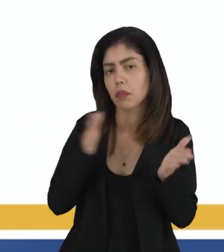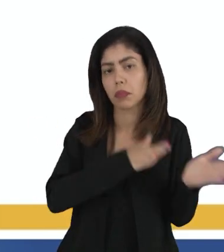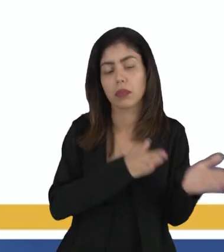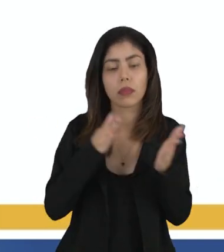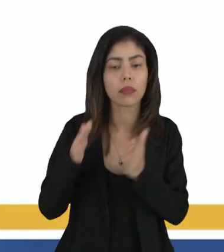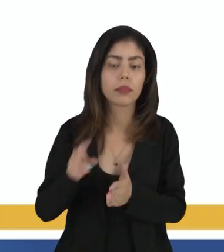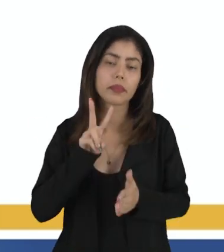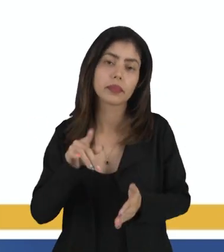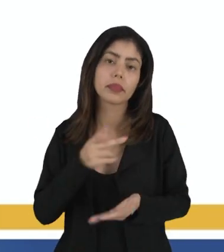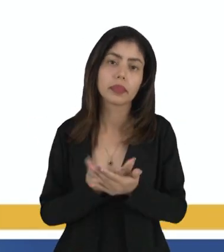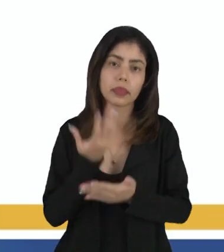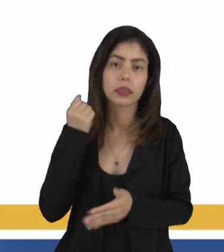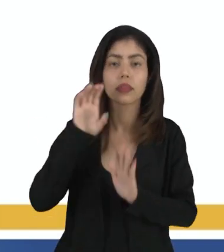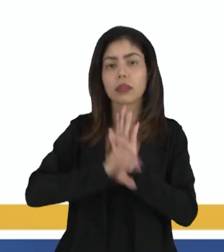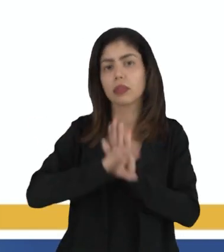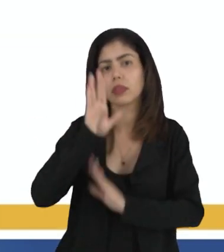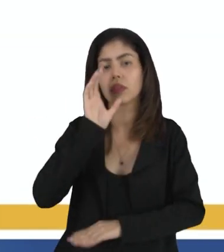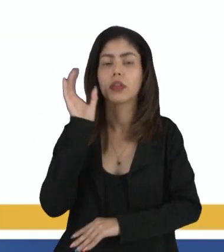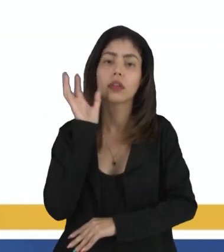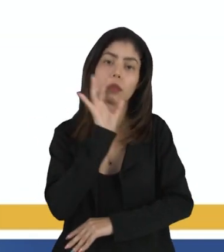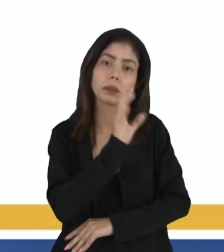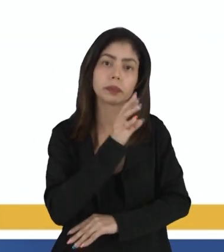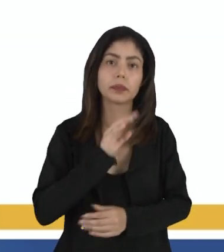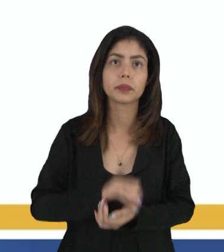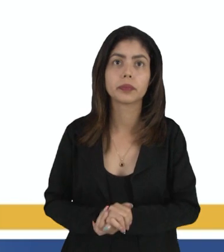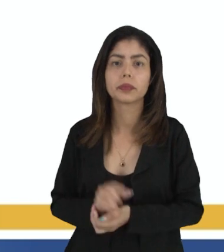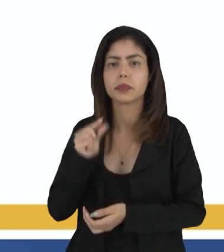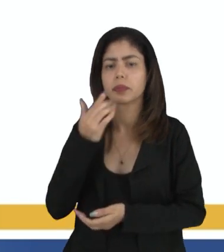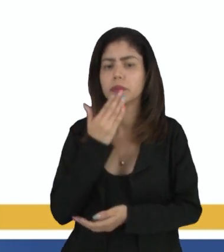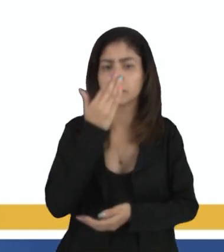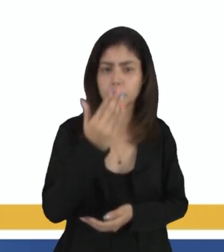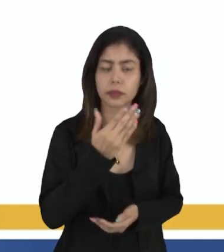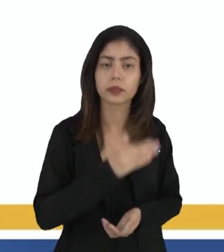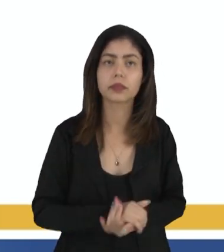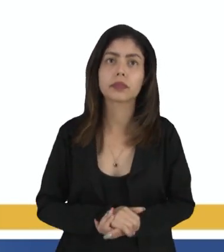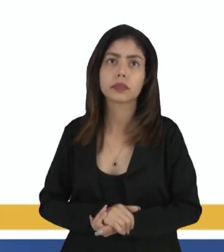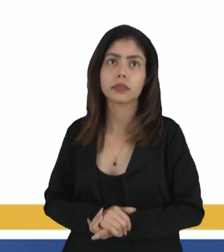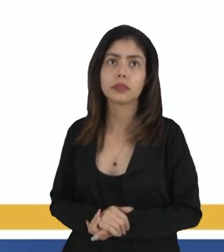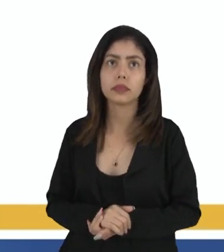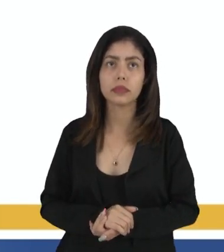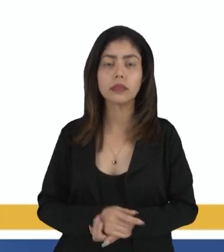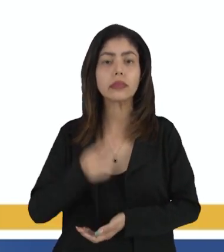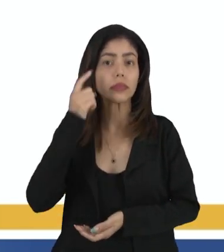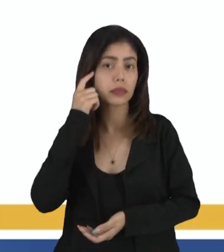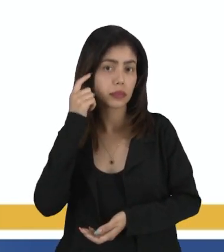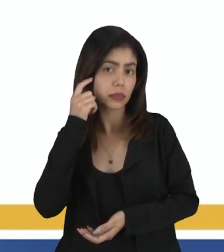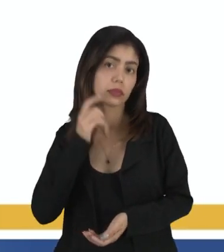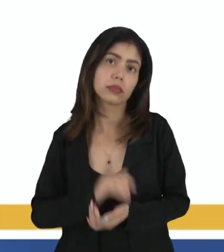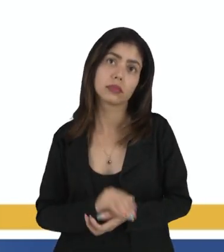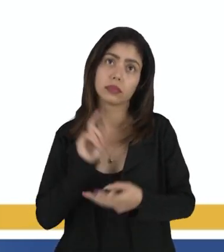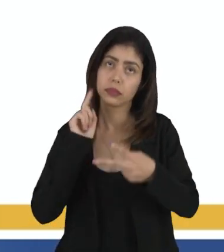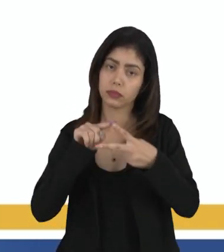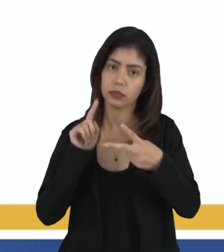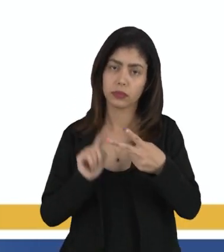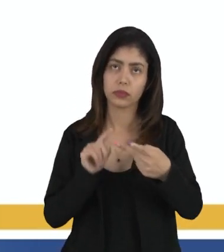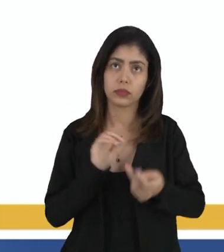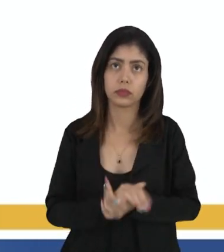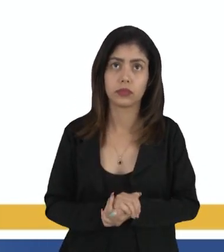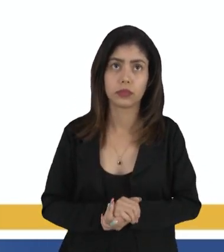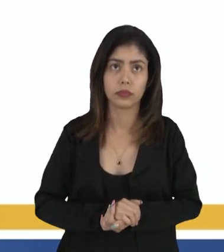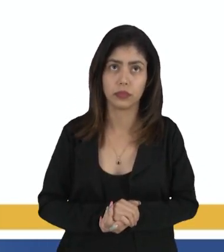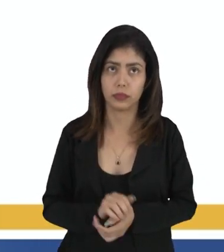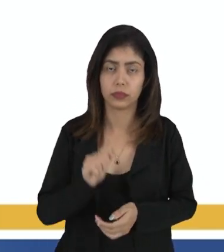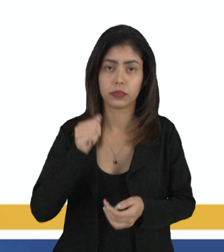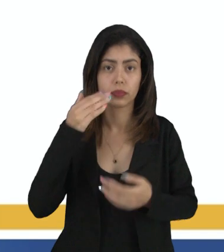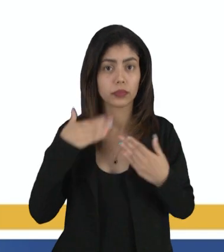gente pode tirar então o conceito de calor. Então, vamos um pouquinho mais para frente. Imagine que a gente tem dois corpos, aí o